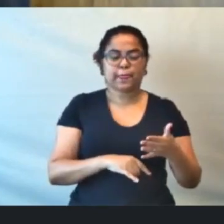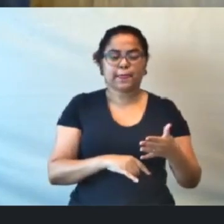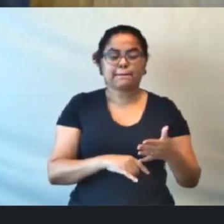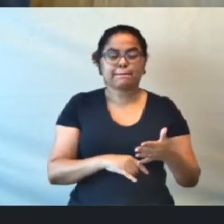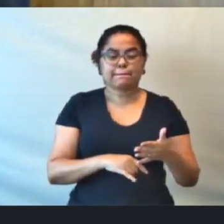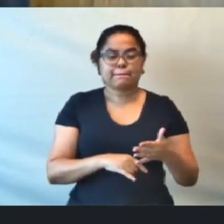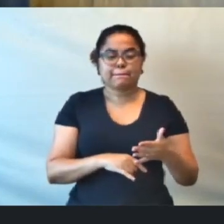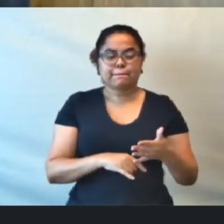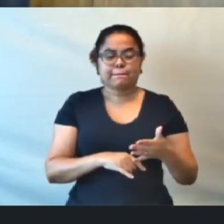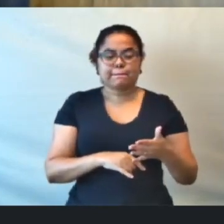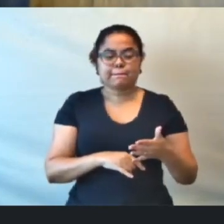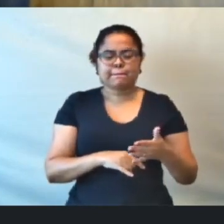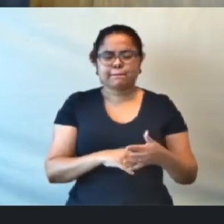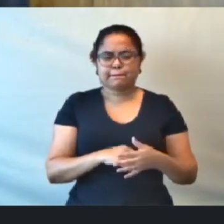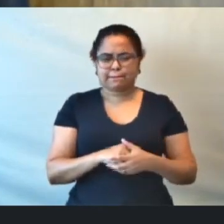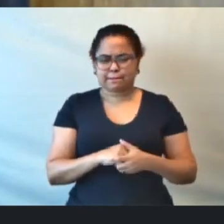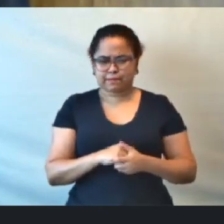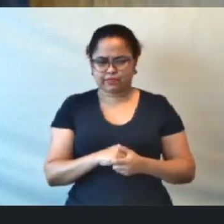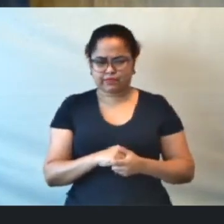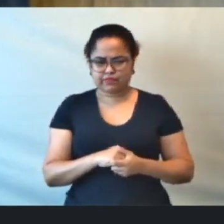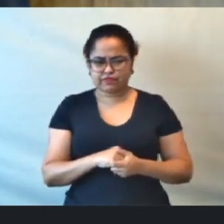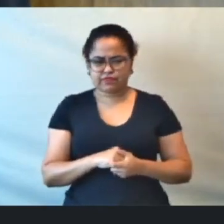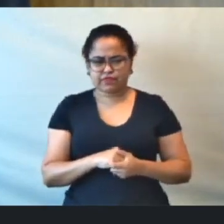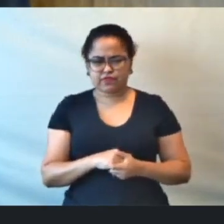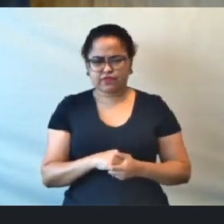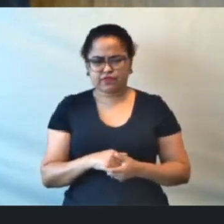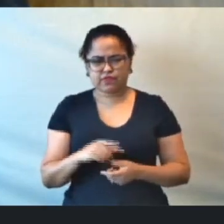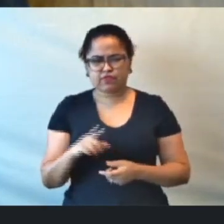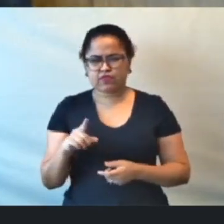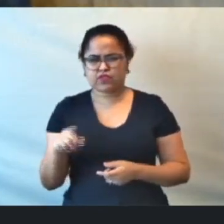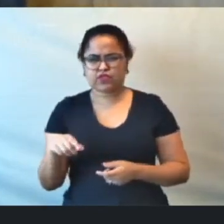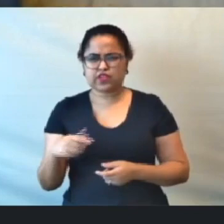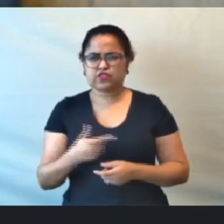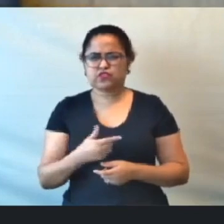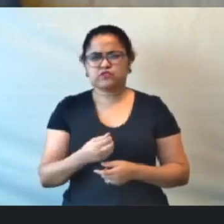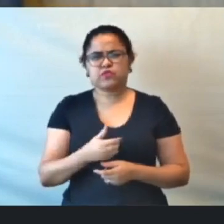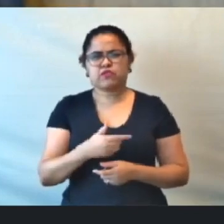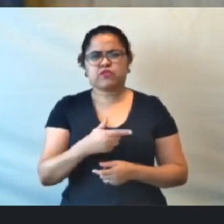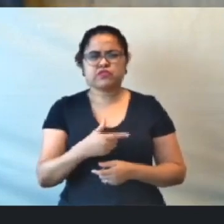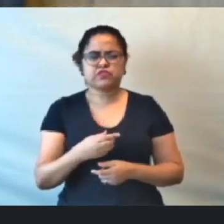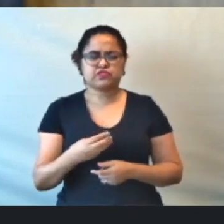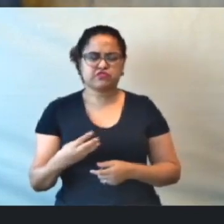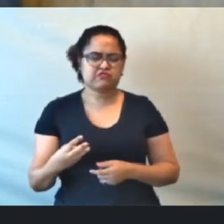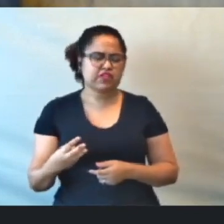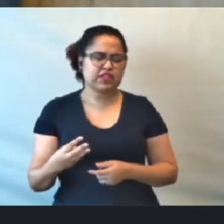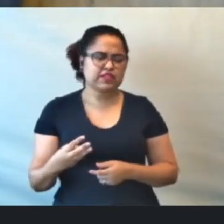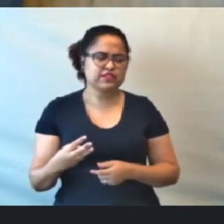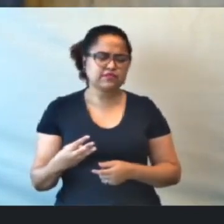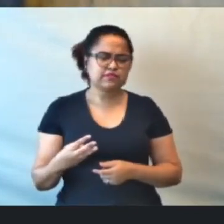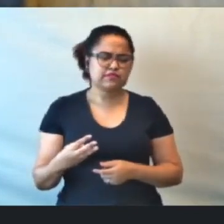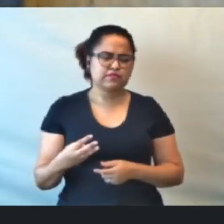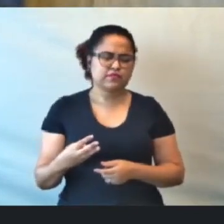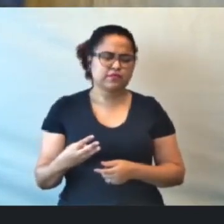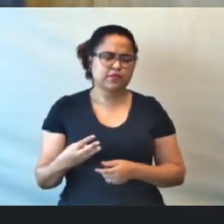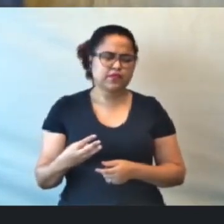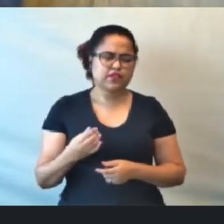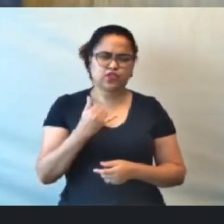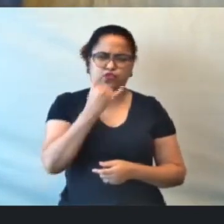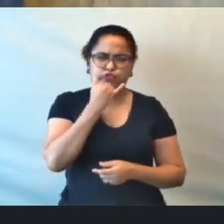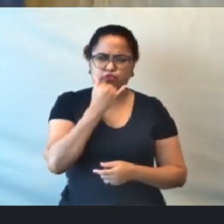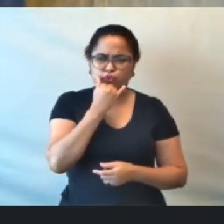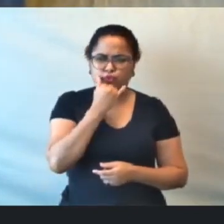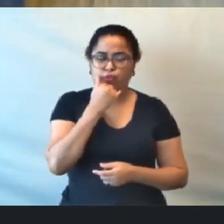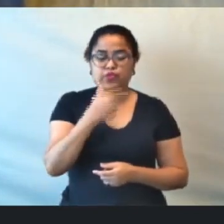não era o caso, né, em 2023 da gente... Não, desculpe, em 2021 não era o caso de